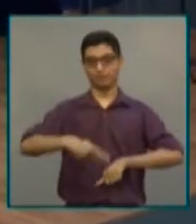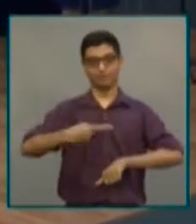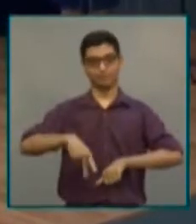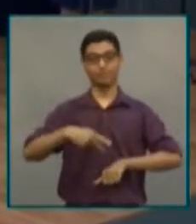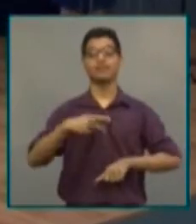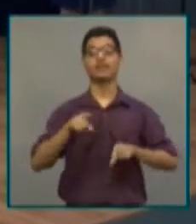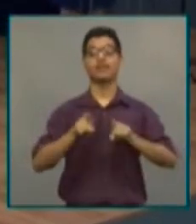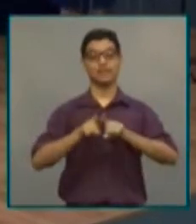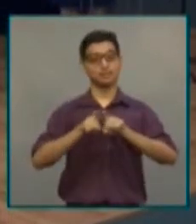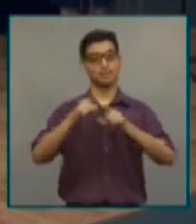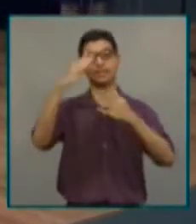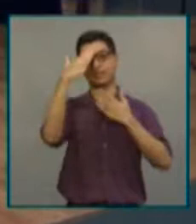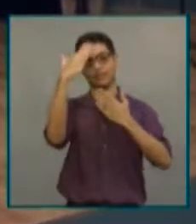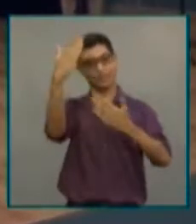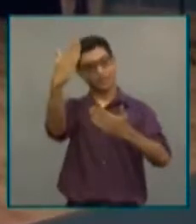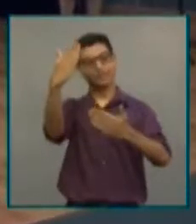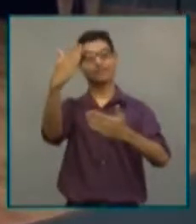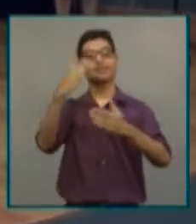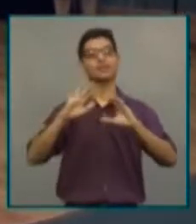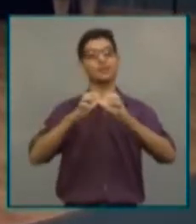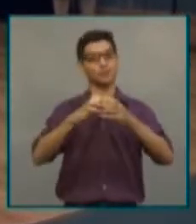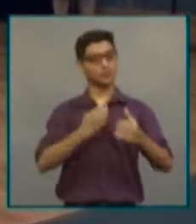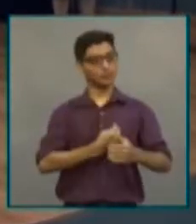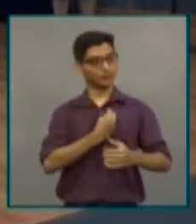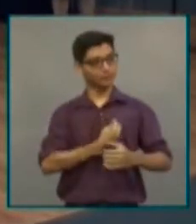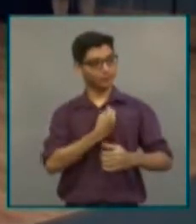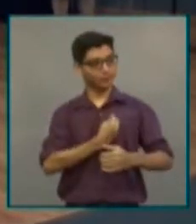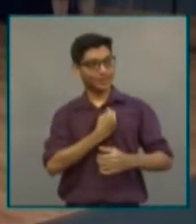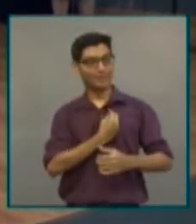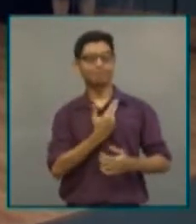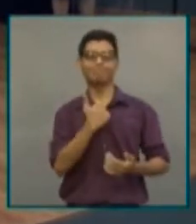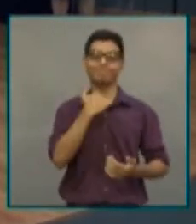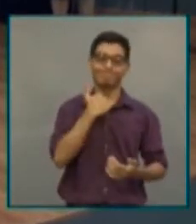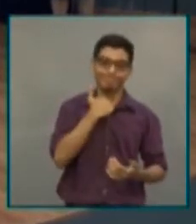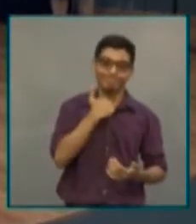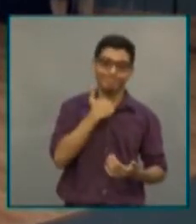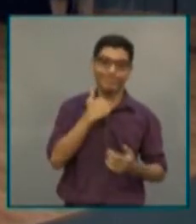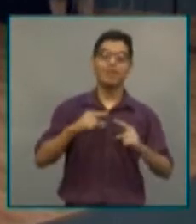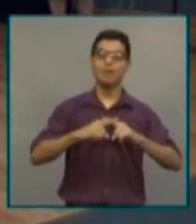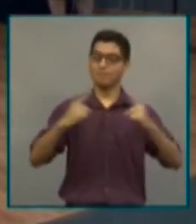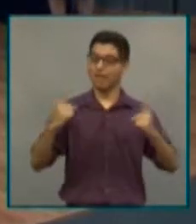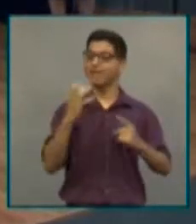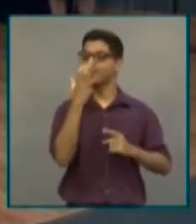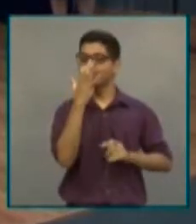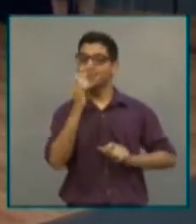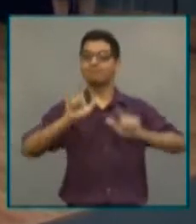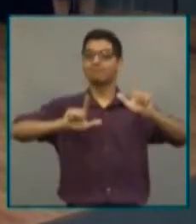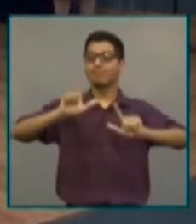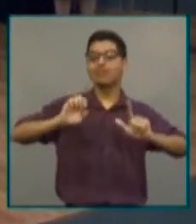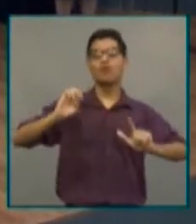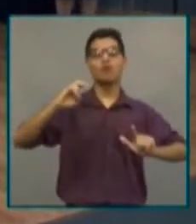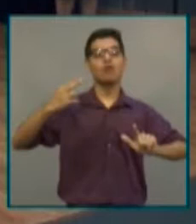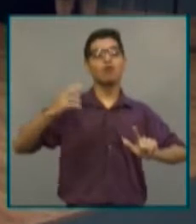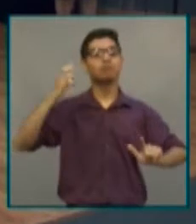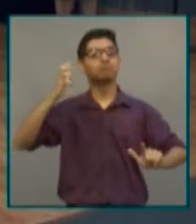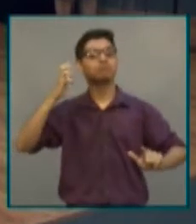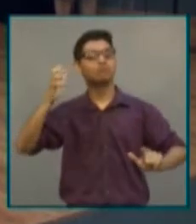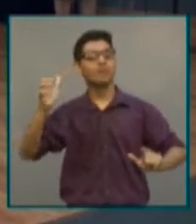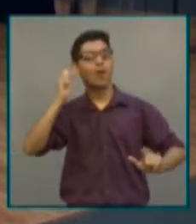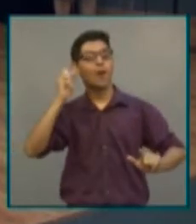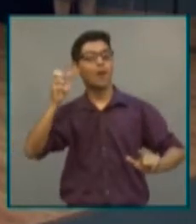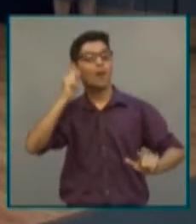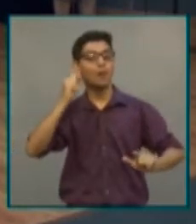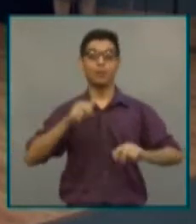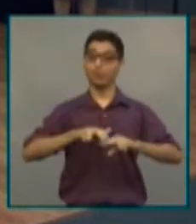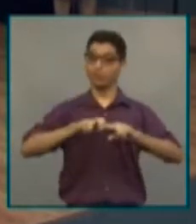Agradeço a presença de todos que não puderam estar aqui, estão nos assistindo pela televisão ou ouvindo pelo rádio. Quero dizer a vocês, sou a